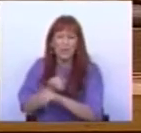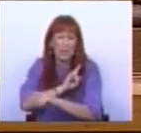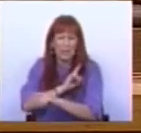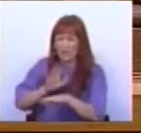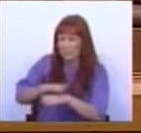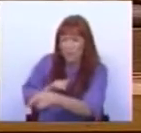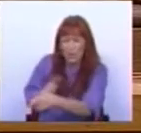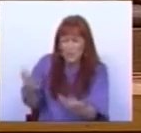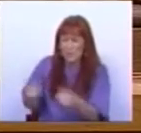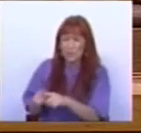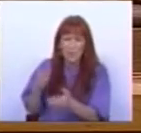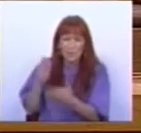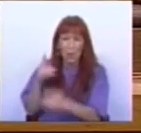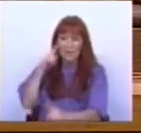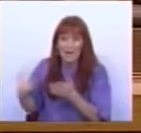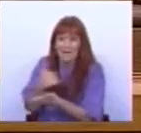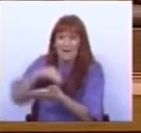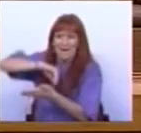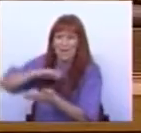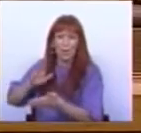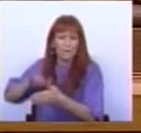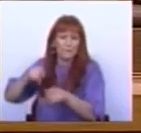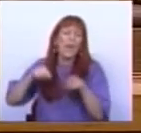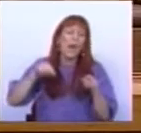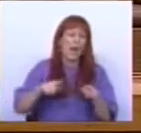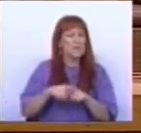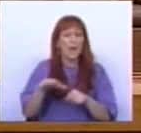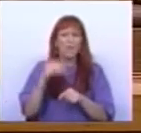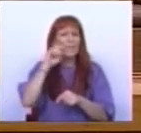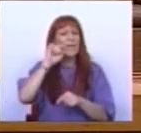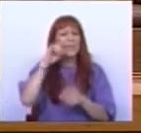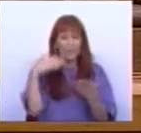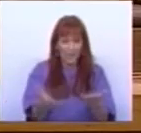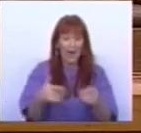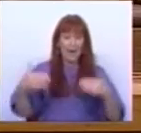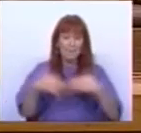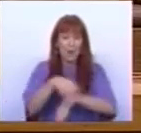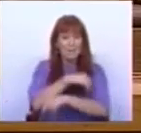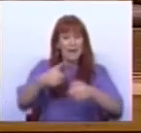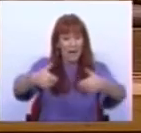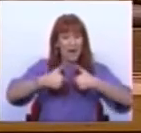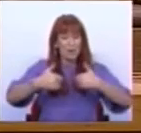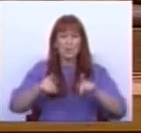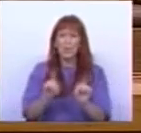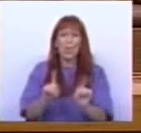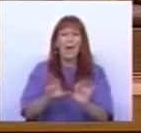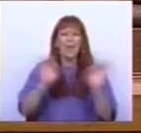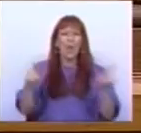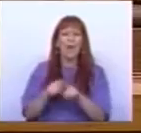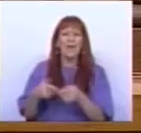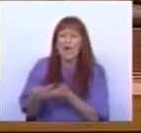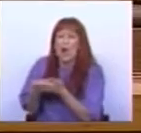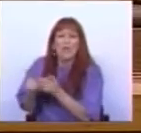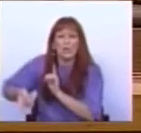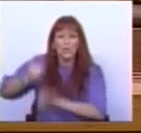sua natureza, visa apenas a obtenção do lucro. E esta era uma forma de garantir que a morte medicamente assistida não se tornasse num fator de